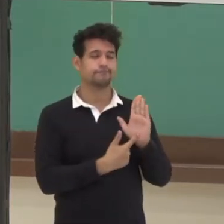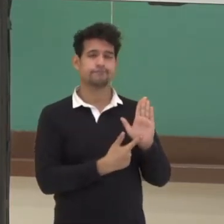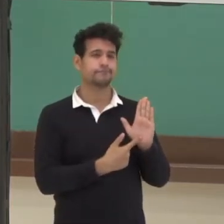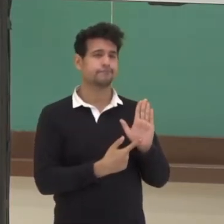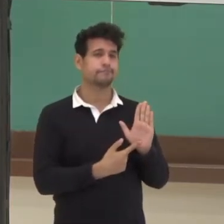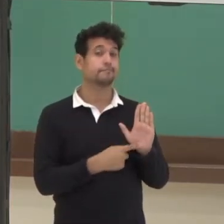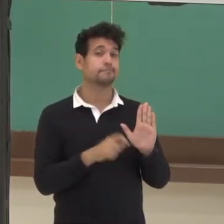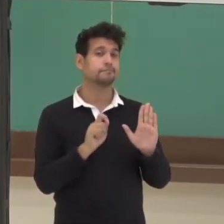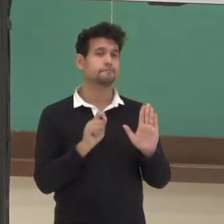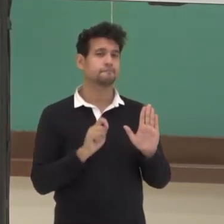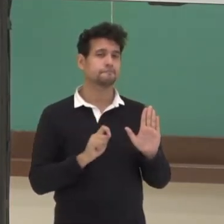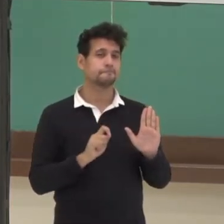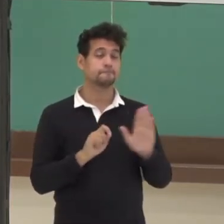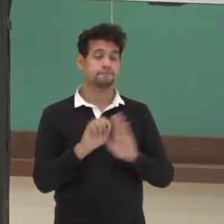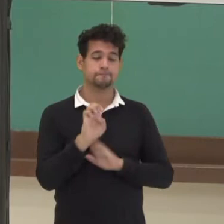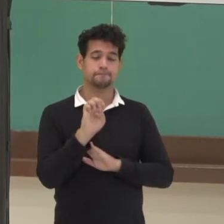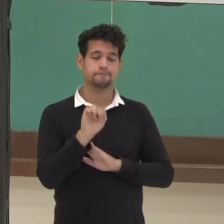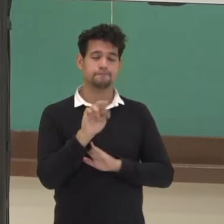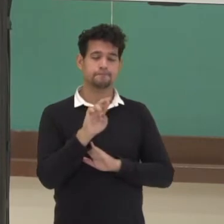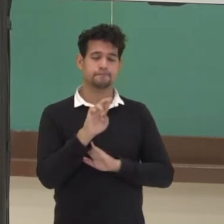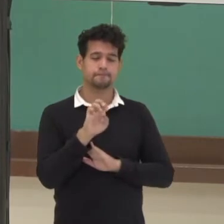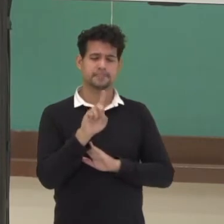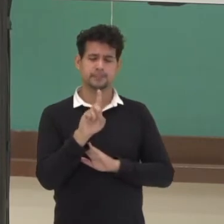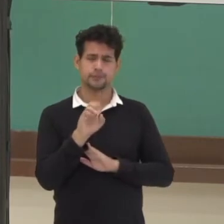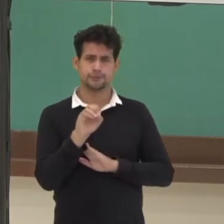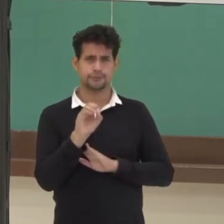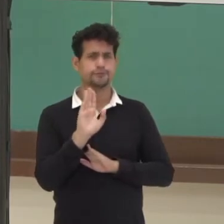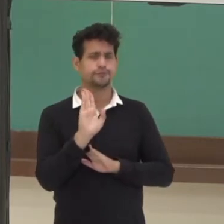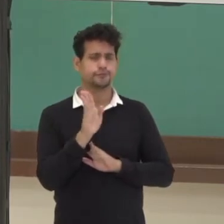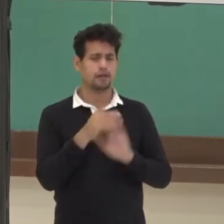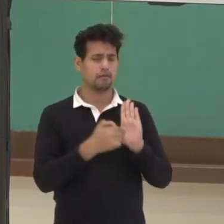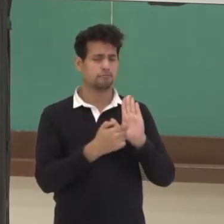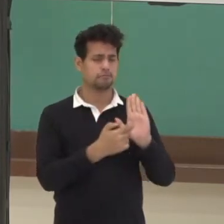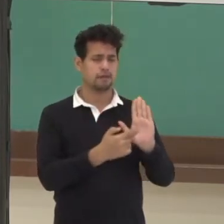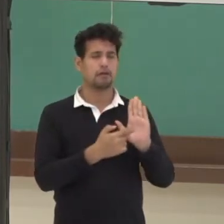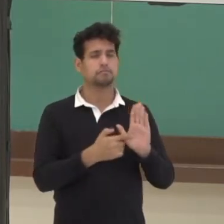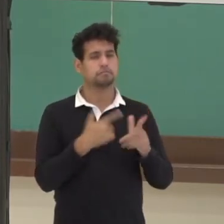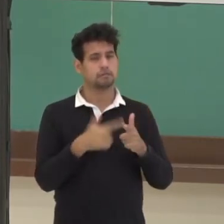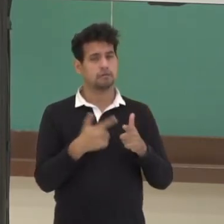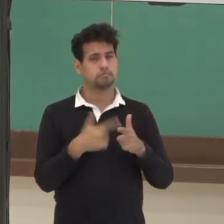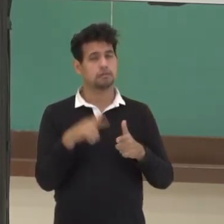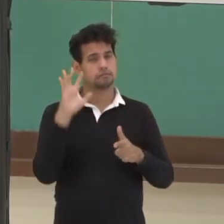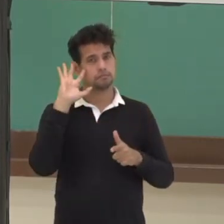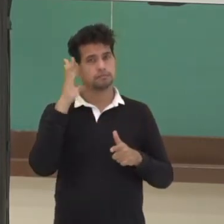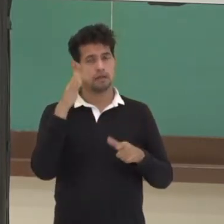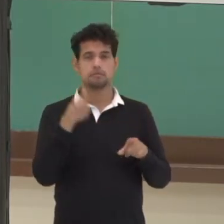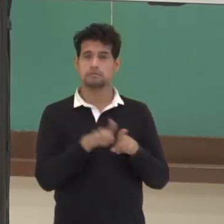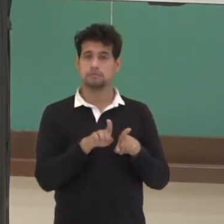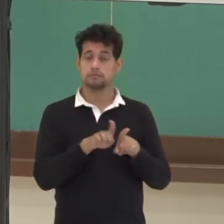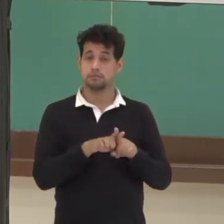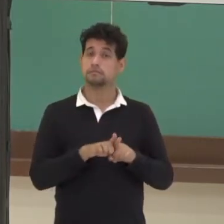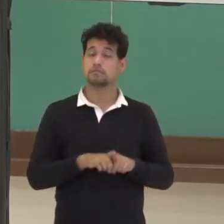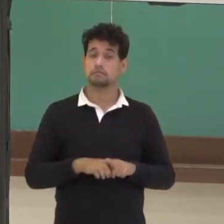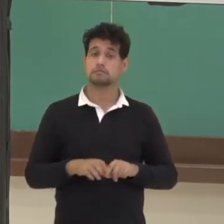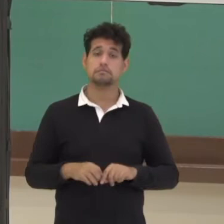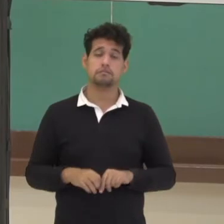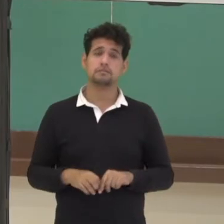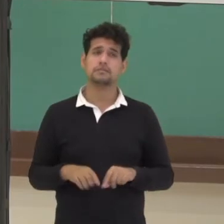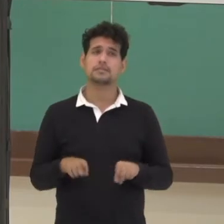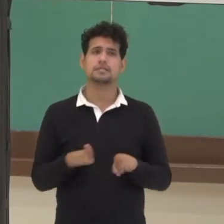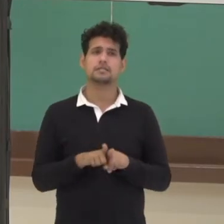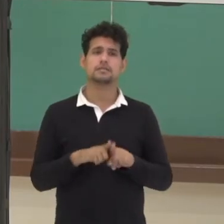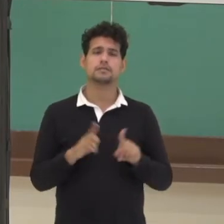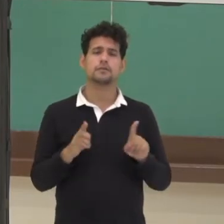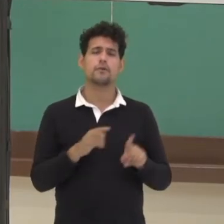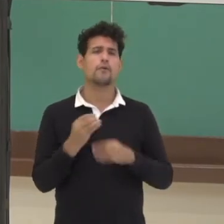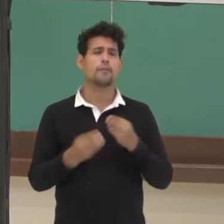quê? Do enredo, né? Já vai apresentando ali o problema, tal, e culmina no